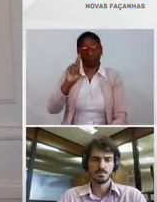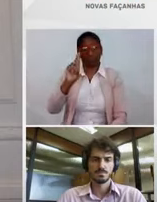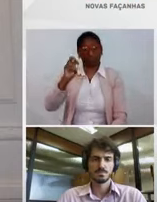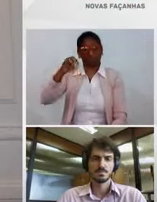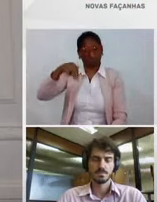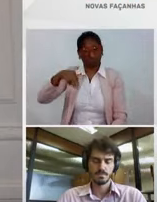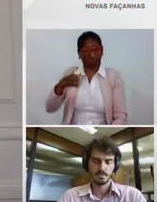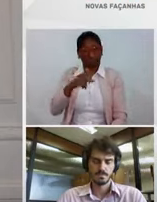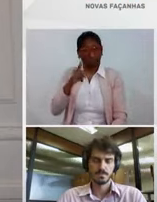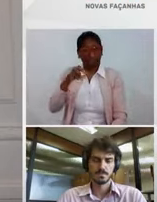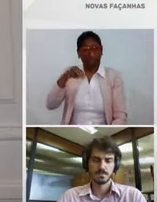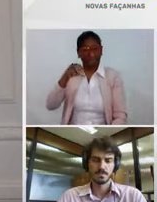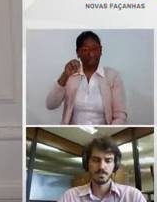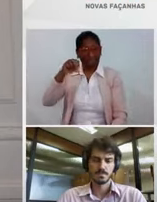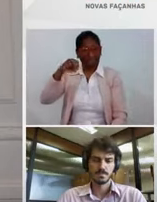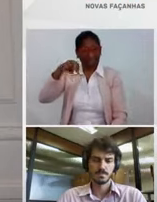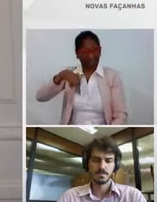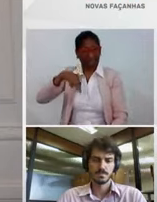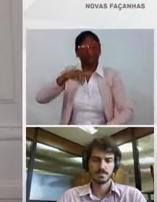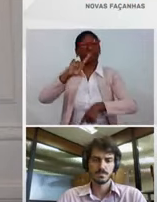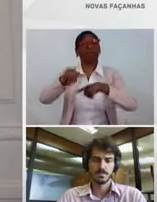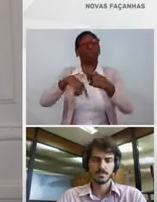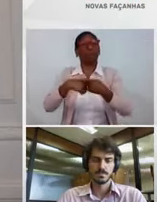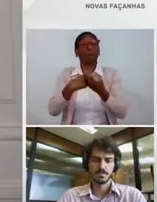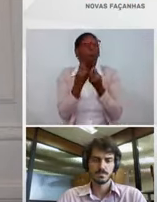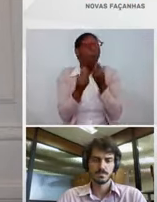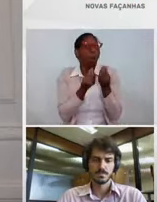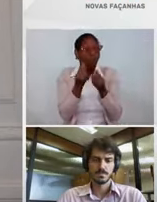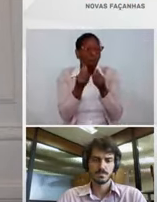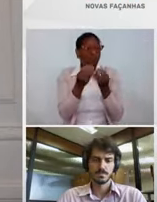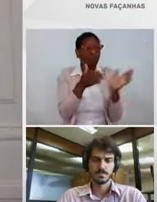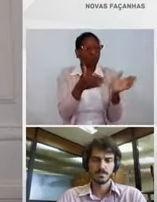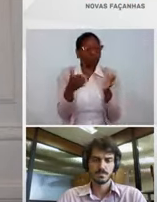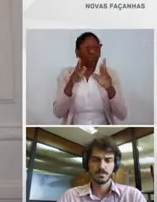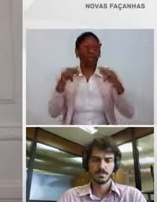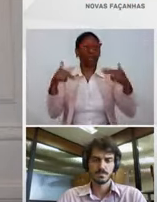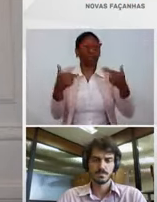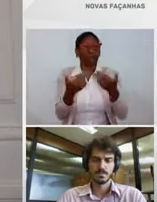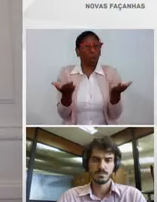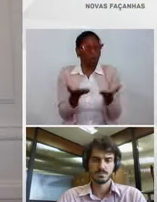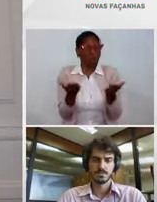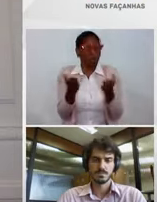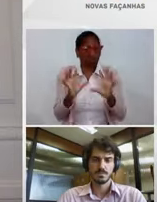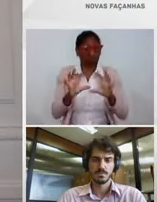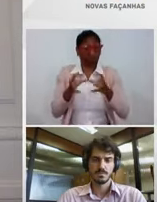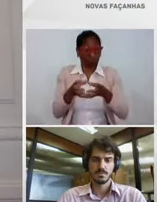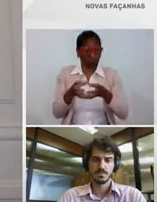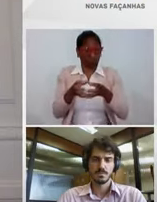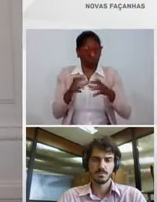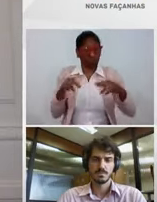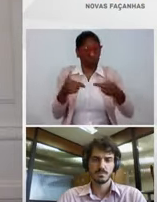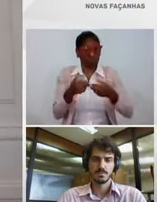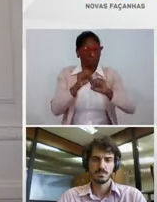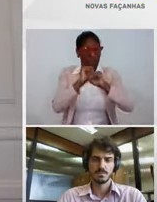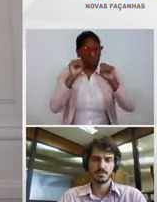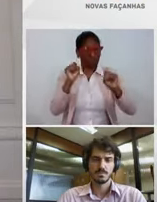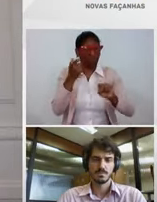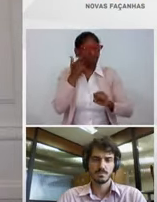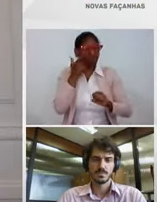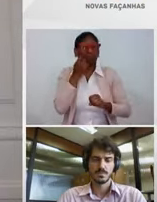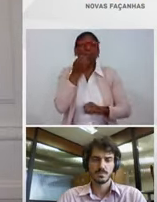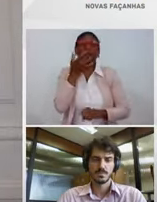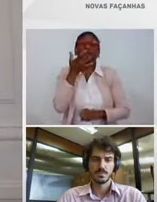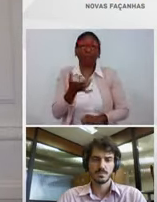aqui a participação, nós vamos anunciar os encaminhamentos que foram feitos na reunião do Gabinete de Crise de hoje. Boa tarde, Bruno.